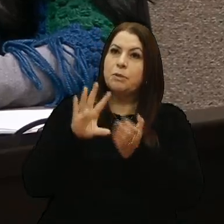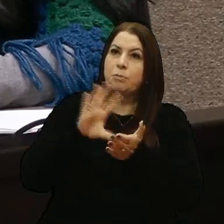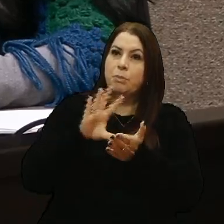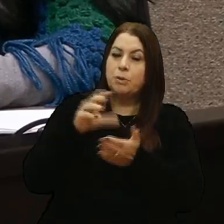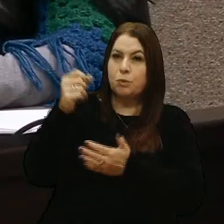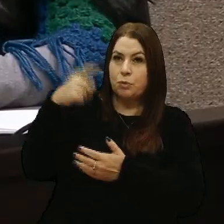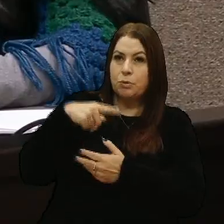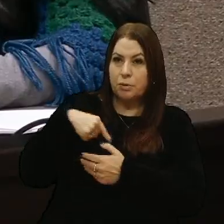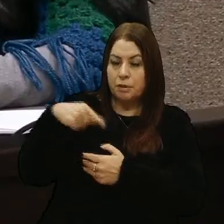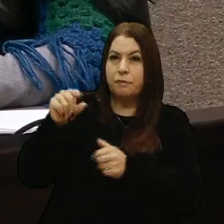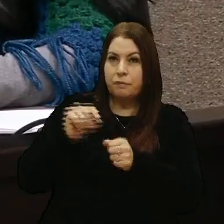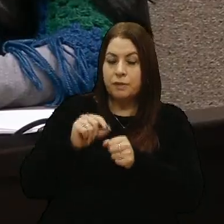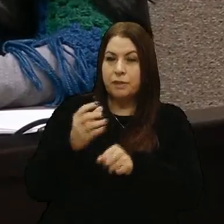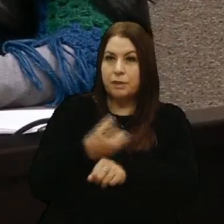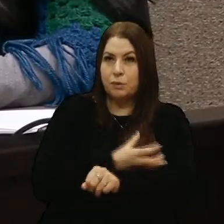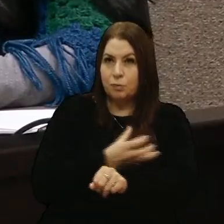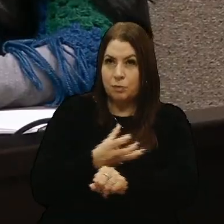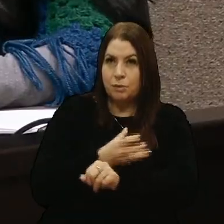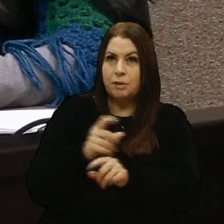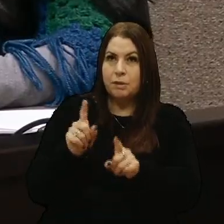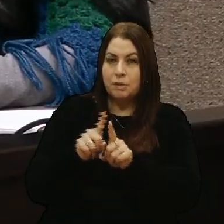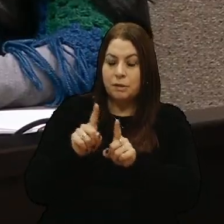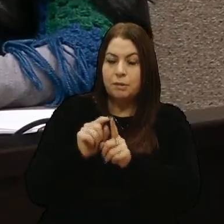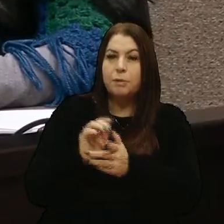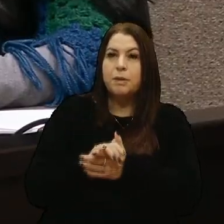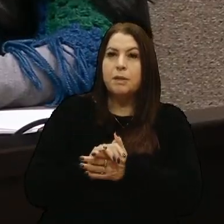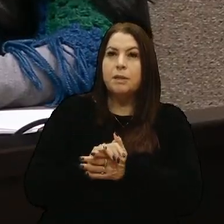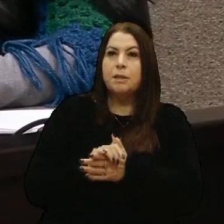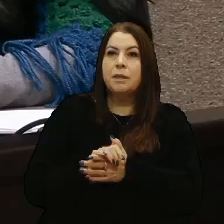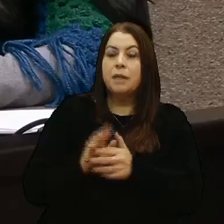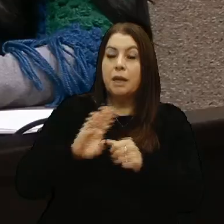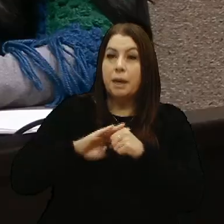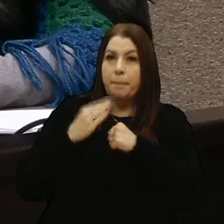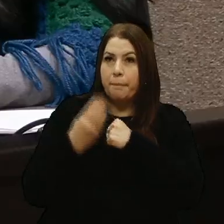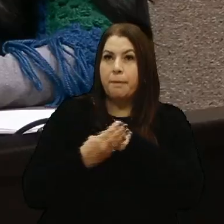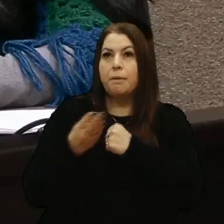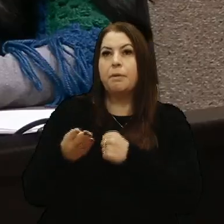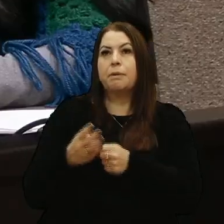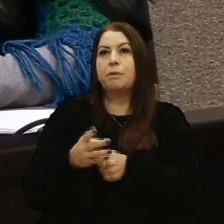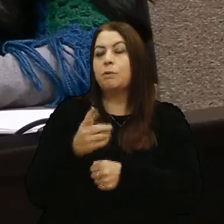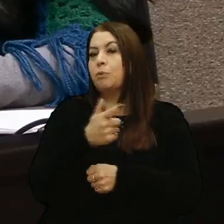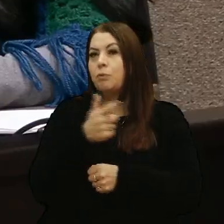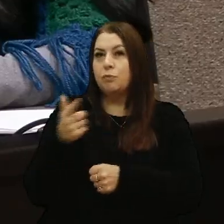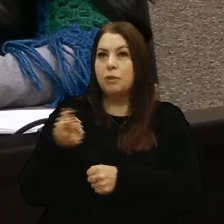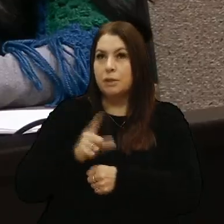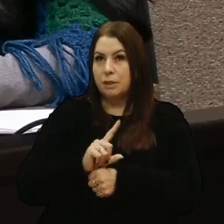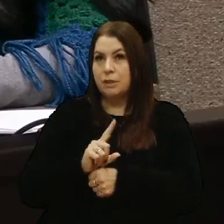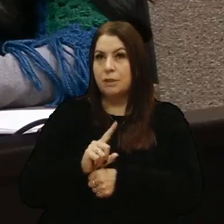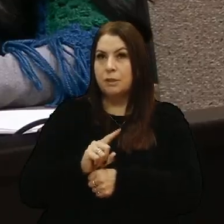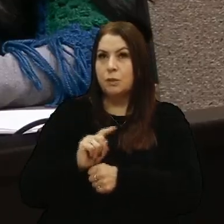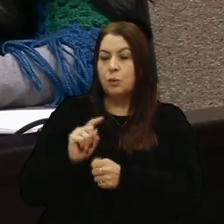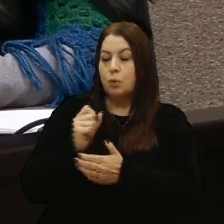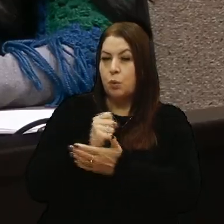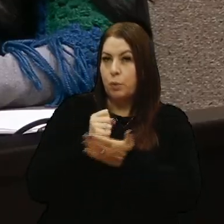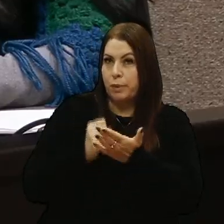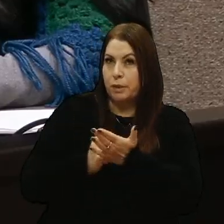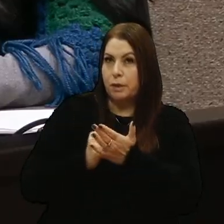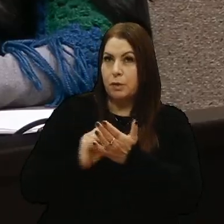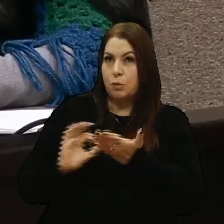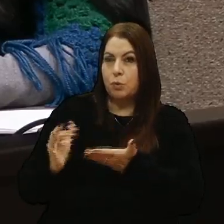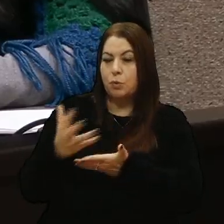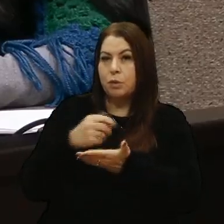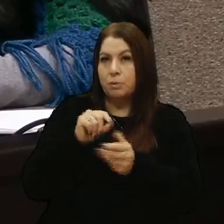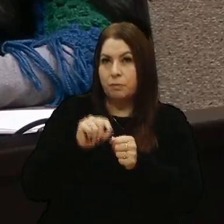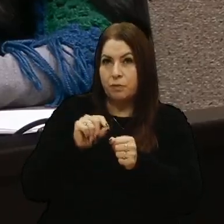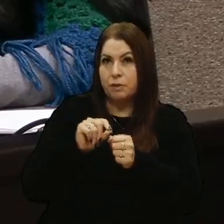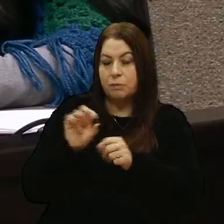seguida será feita a roçada também naquele bairro, né, que não tinha antes o contrato da Codeca para fazer,